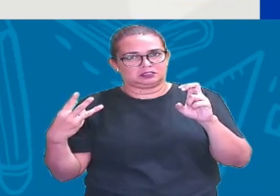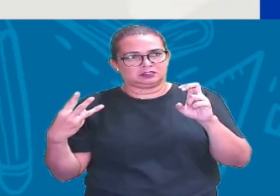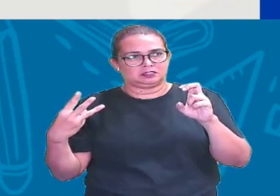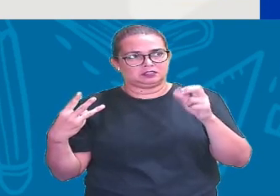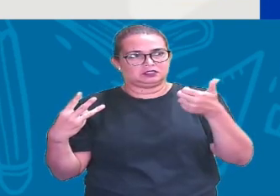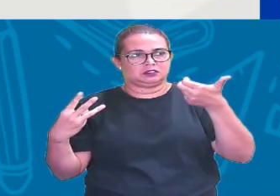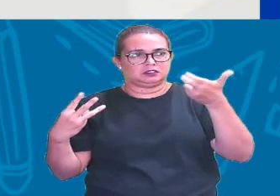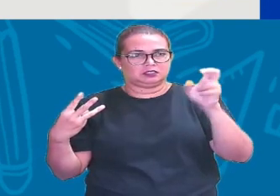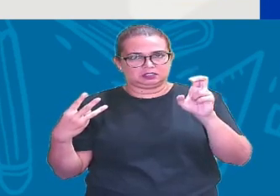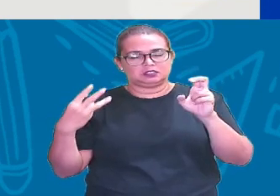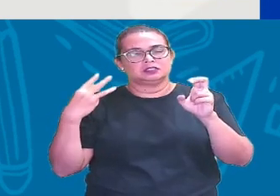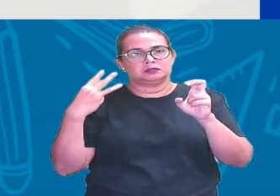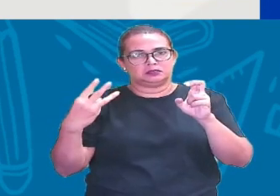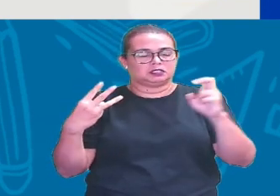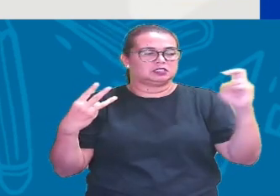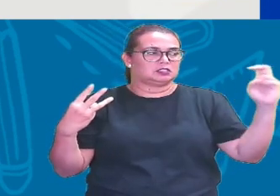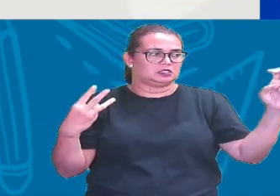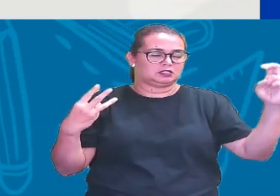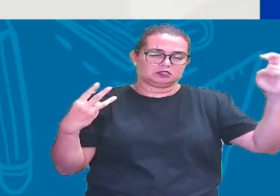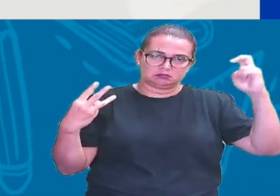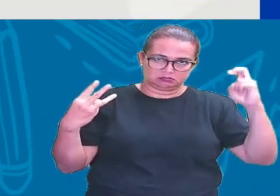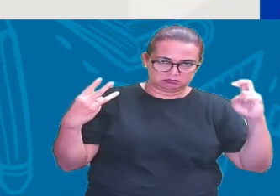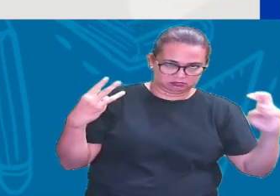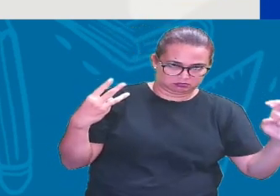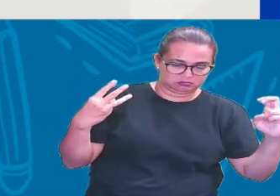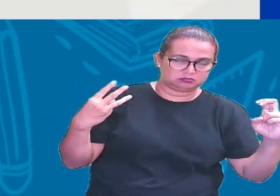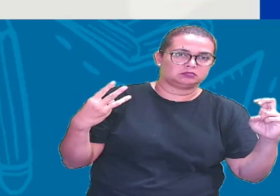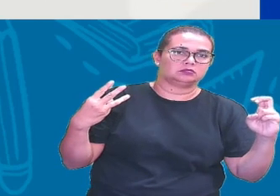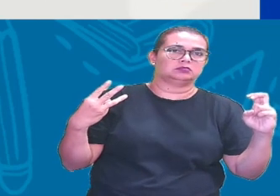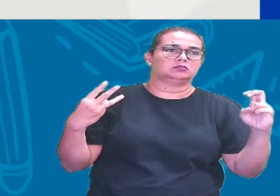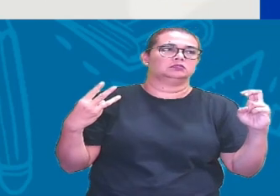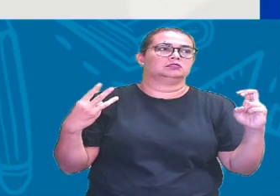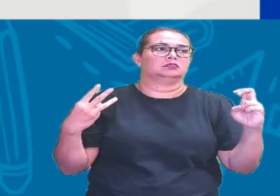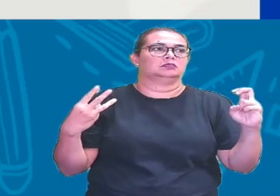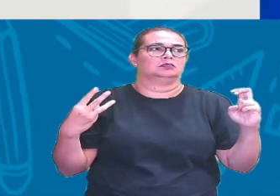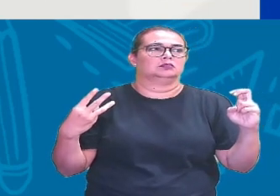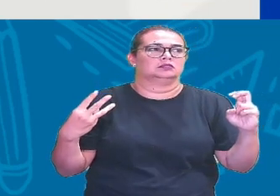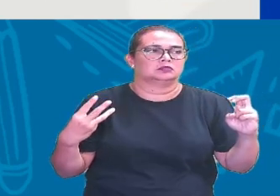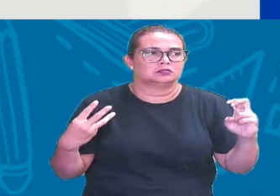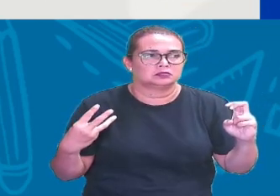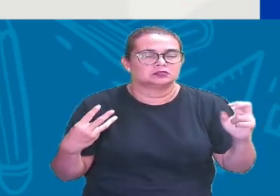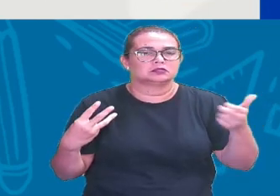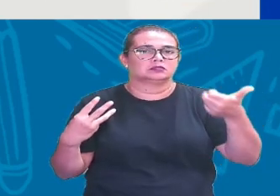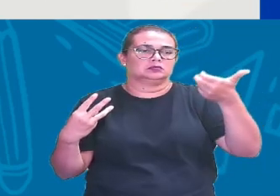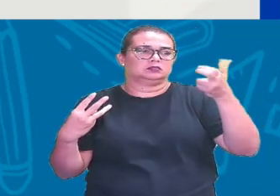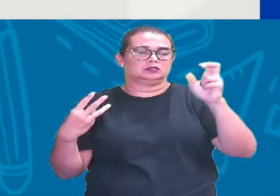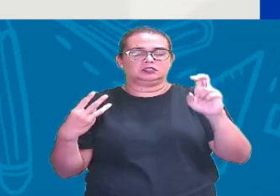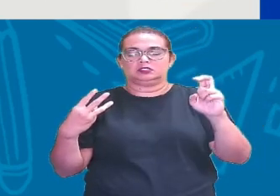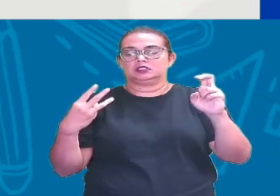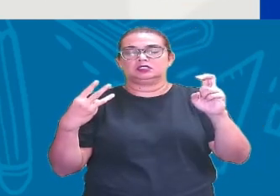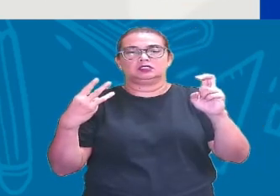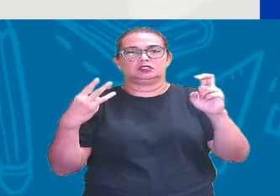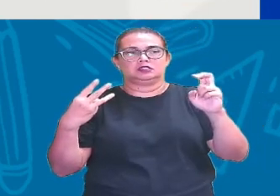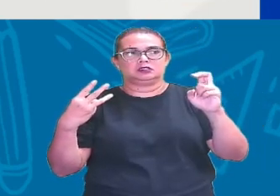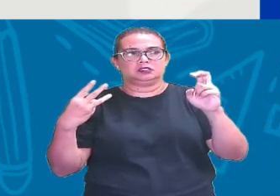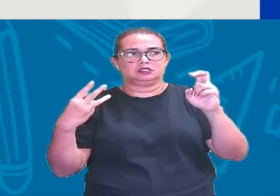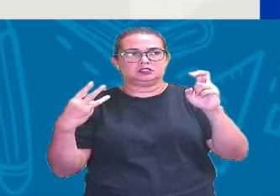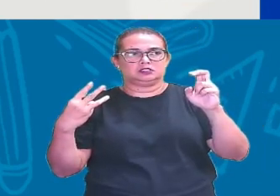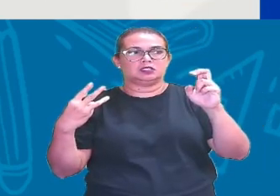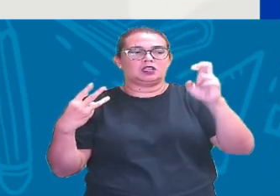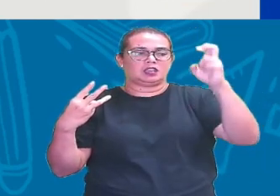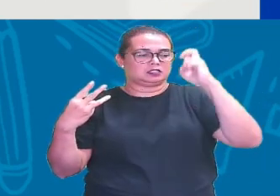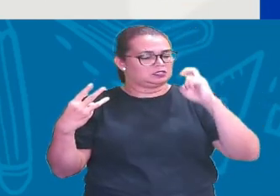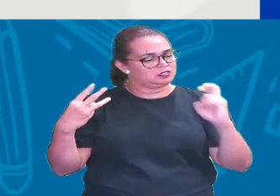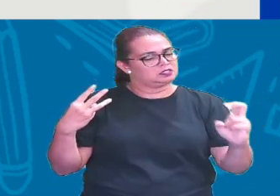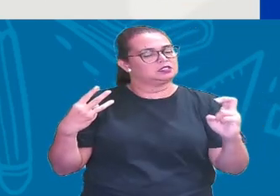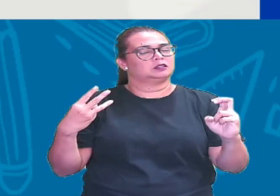Então, se o 5 não dá para dividir por 3, eu repito 5. Olha ele aí repetindo. 15 dividido por 3,